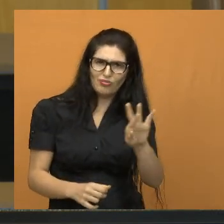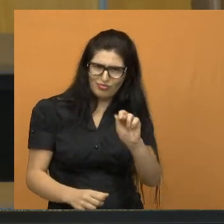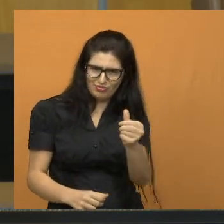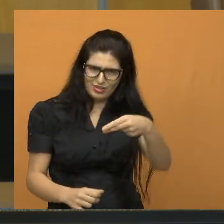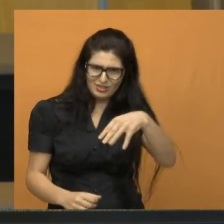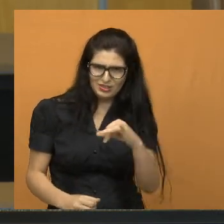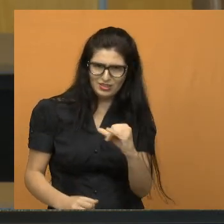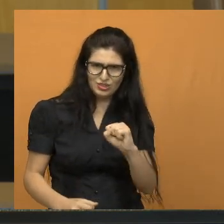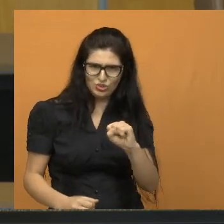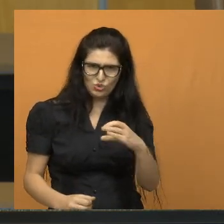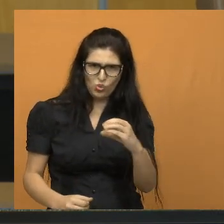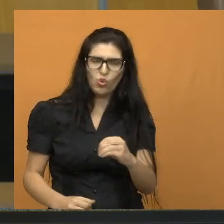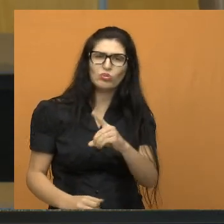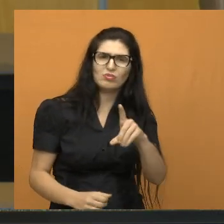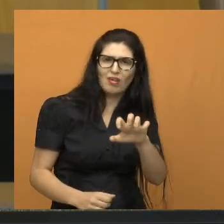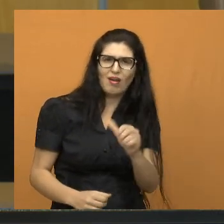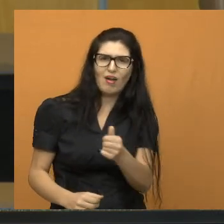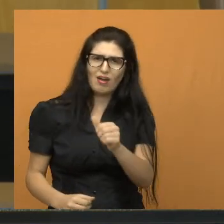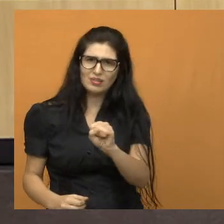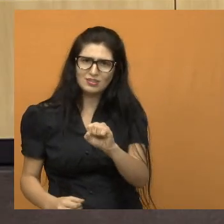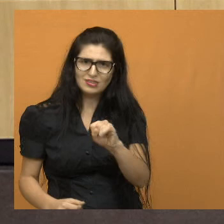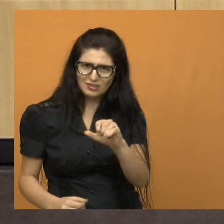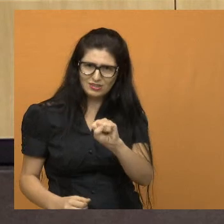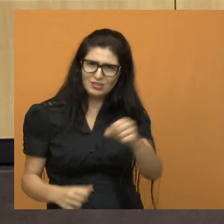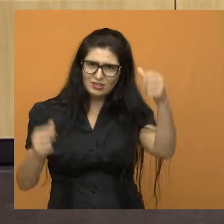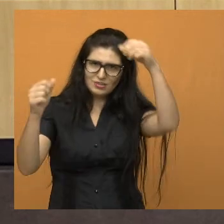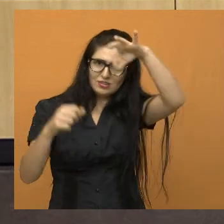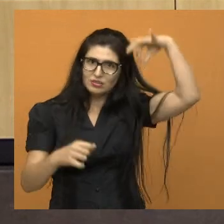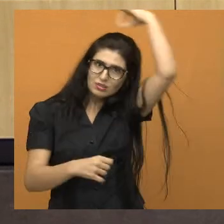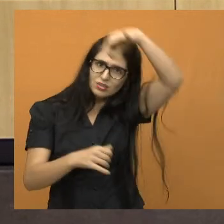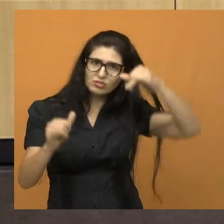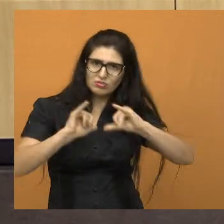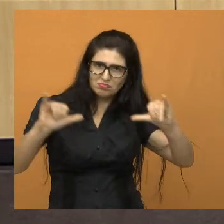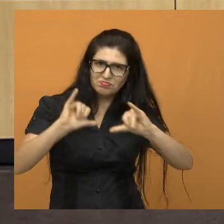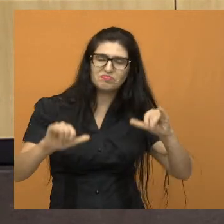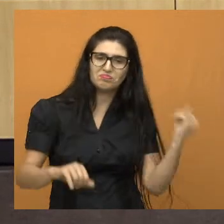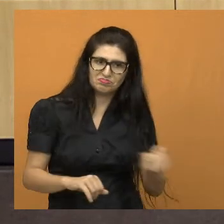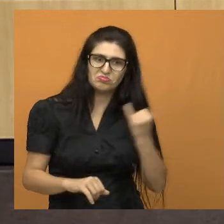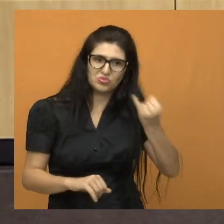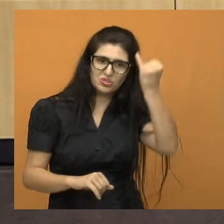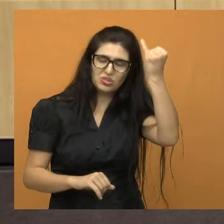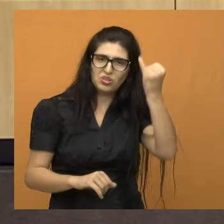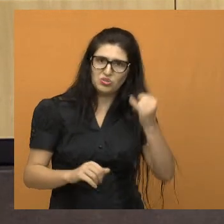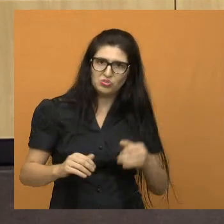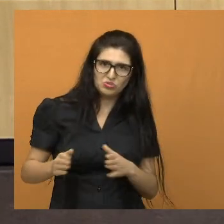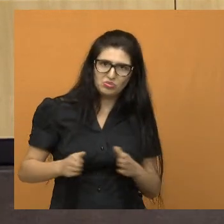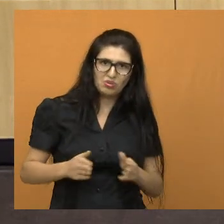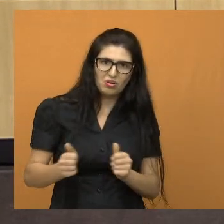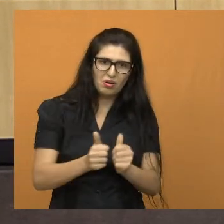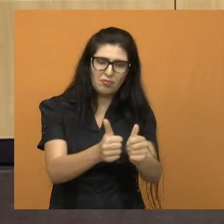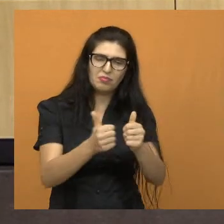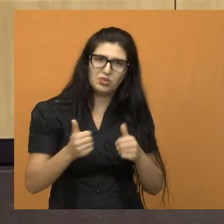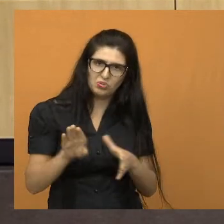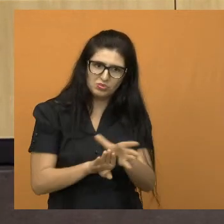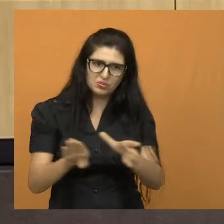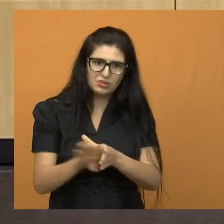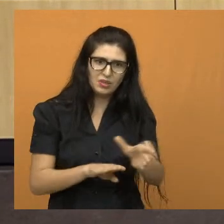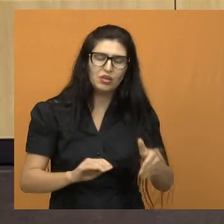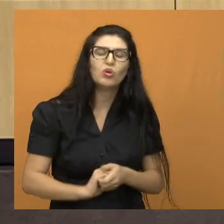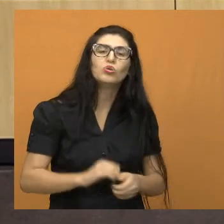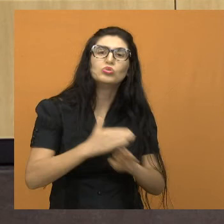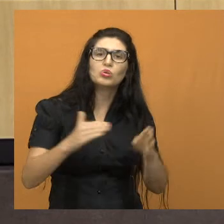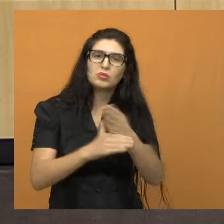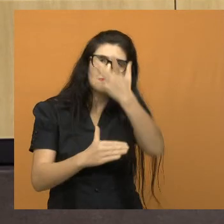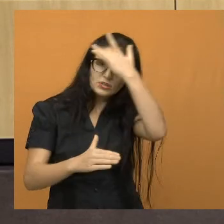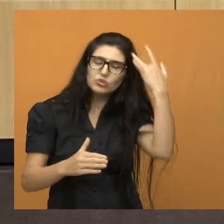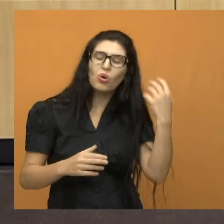aqui eu quero agradecer a presença da Patrícia Juliane, representando o prefeito Isaías Santana e todo o seu